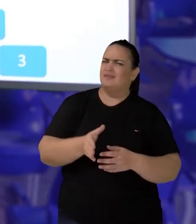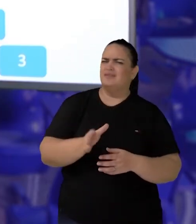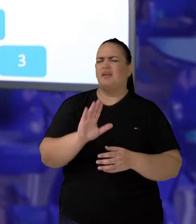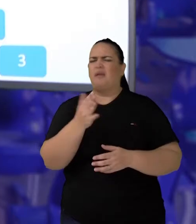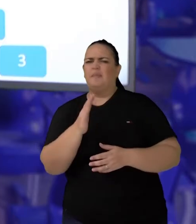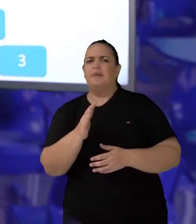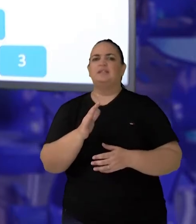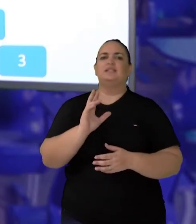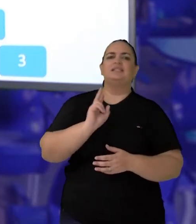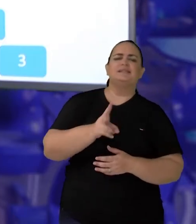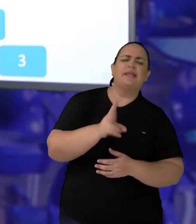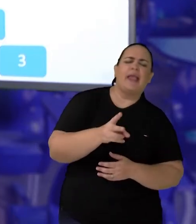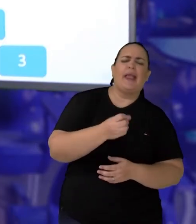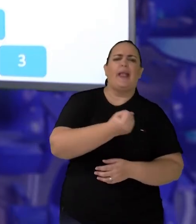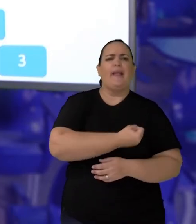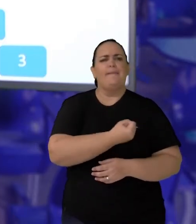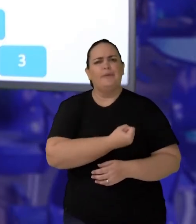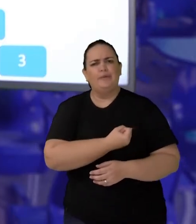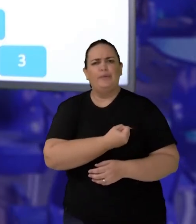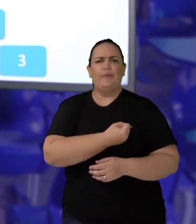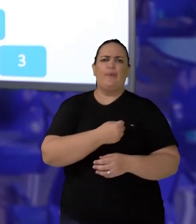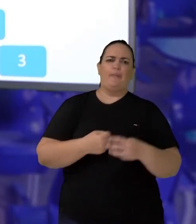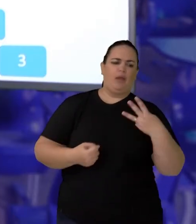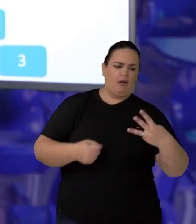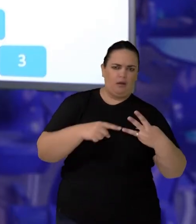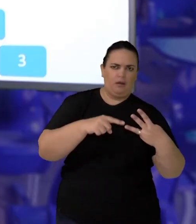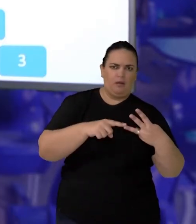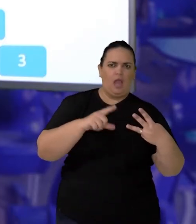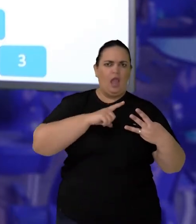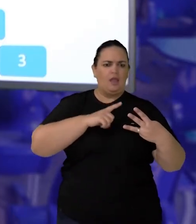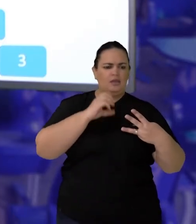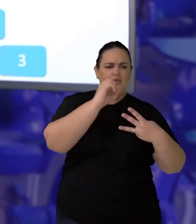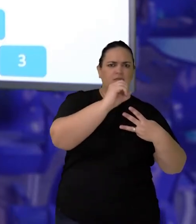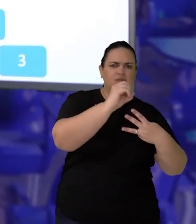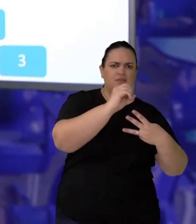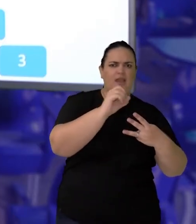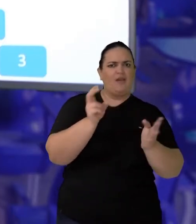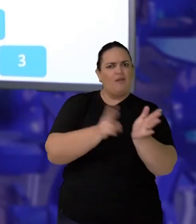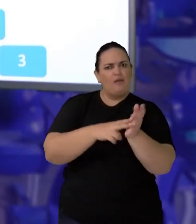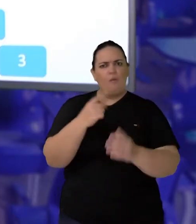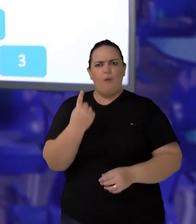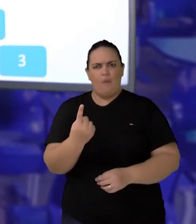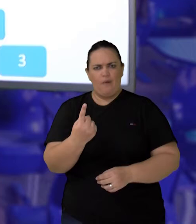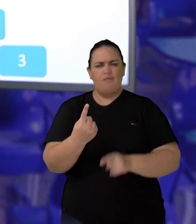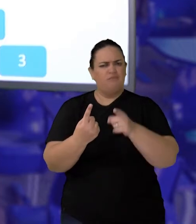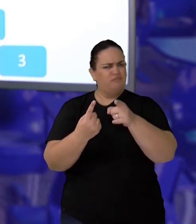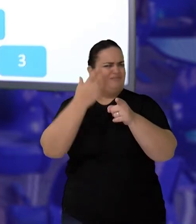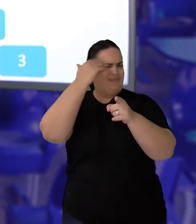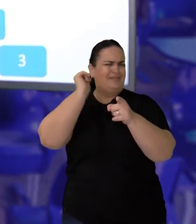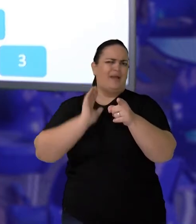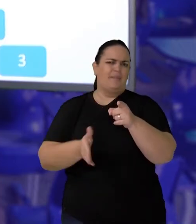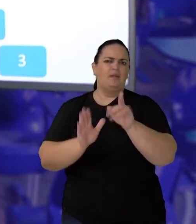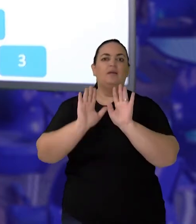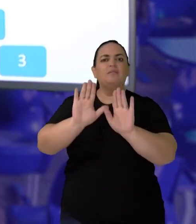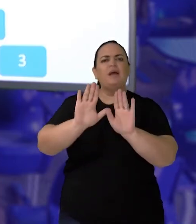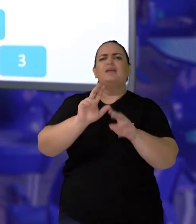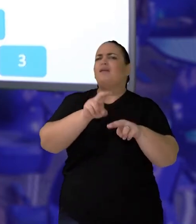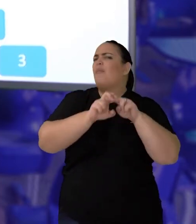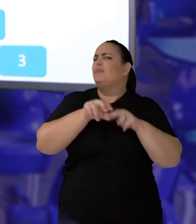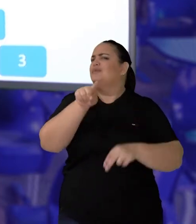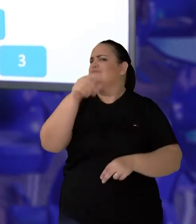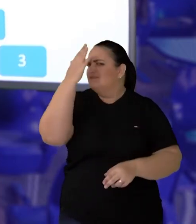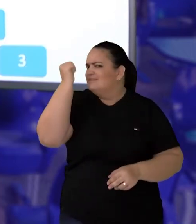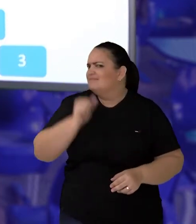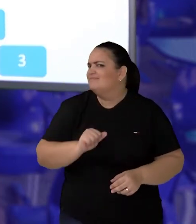seguinte: todo número elevado a zero é sempre igual a 1. Pois então, vocês querem saber